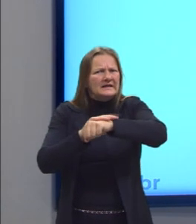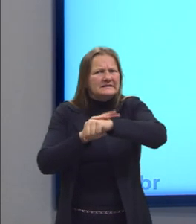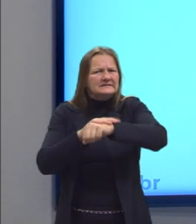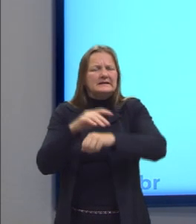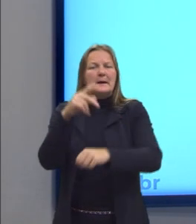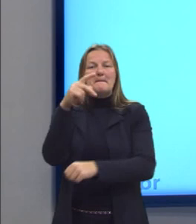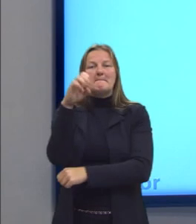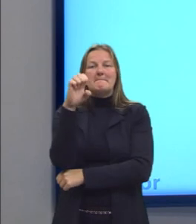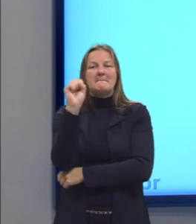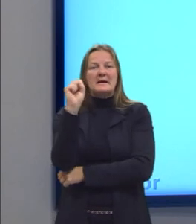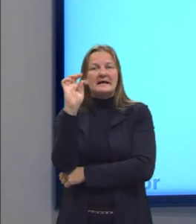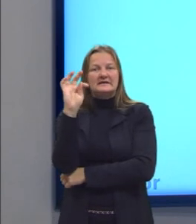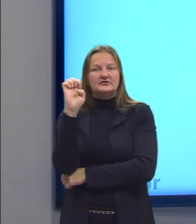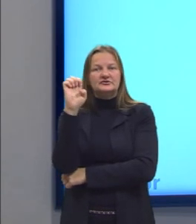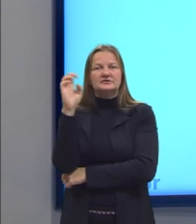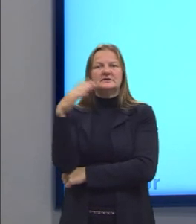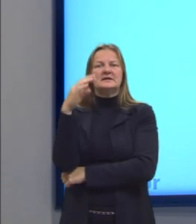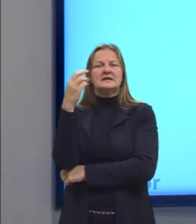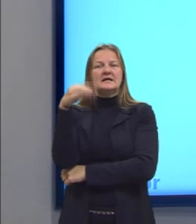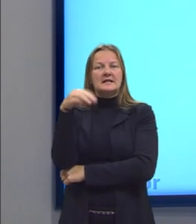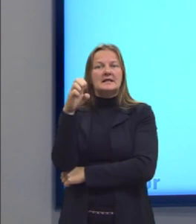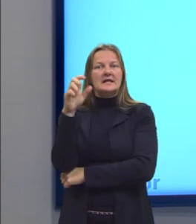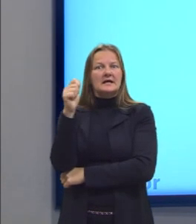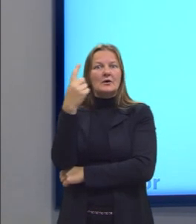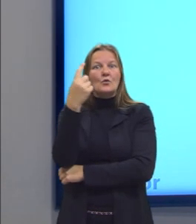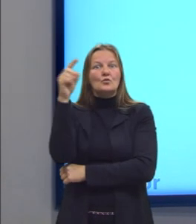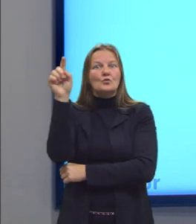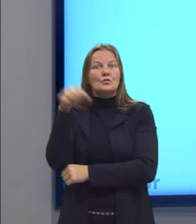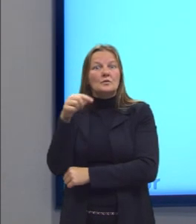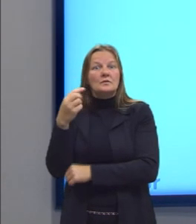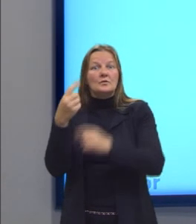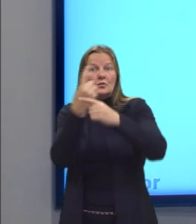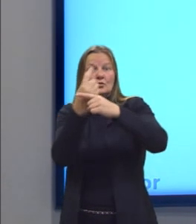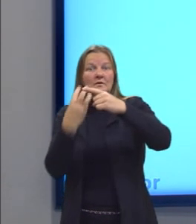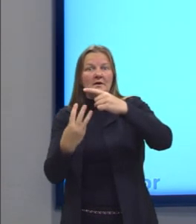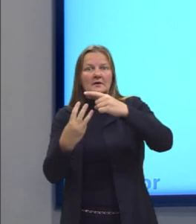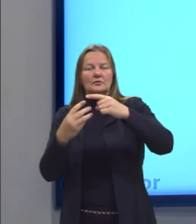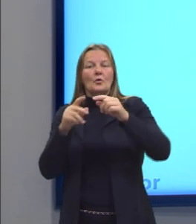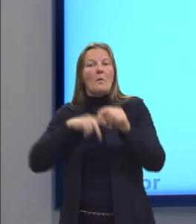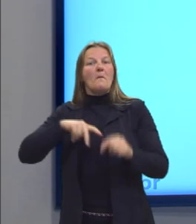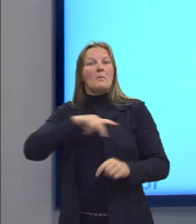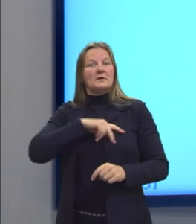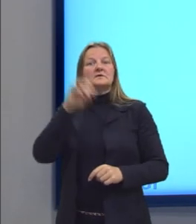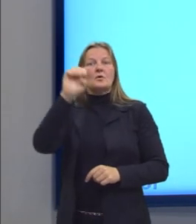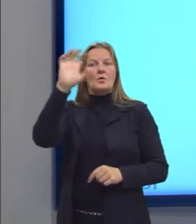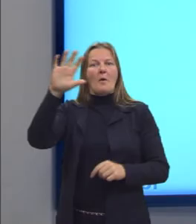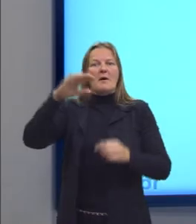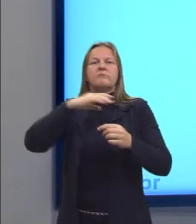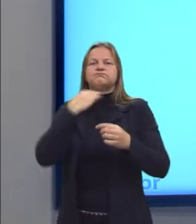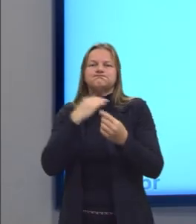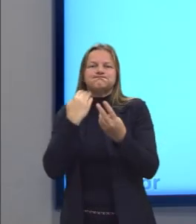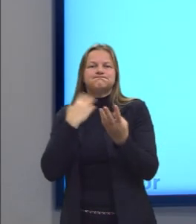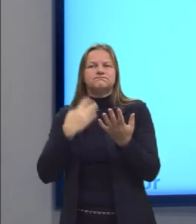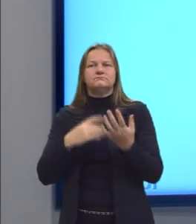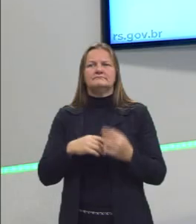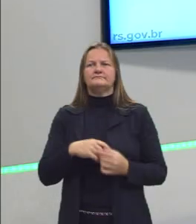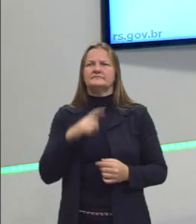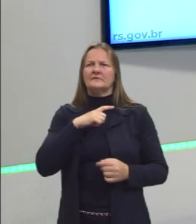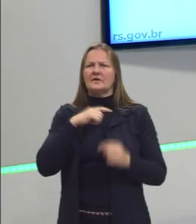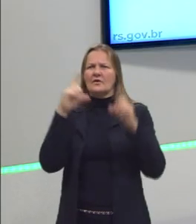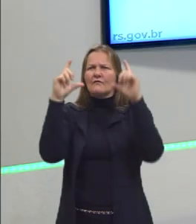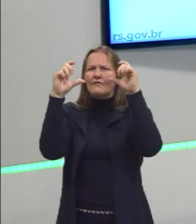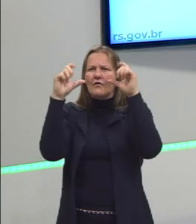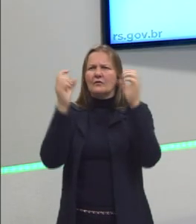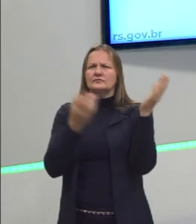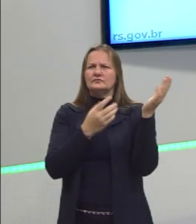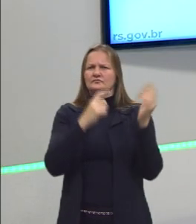é praticamente um terço da população européia inclusive aqui há uma máscara né como as